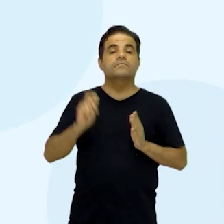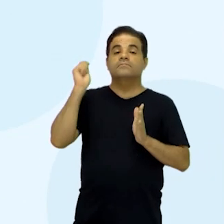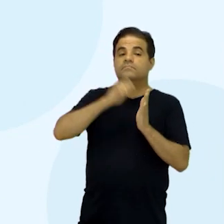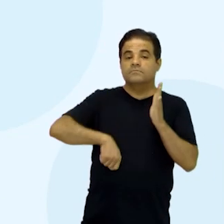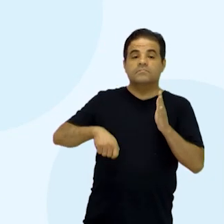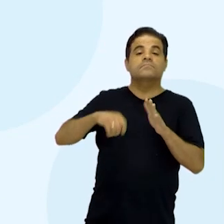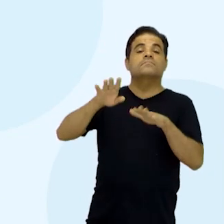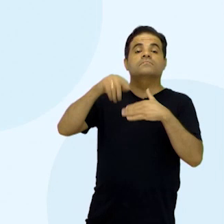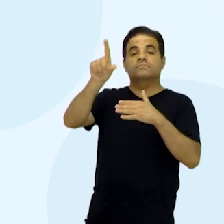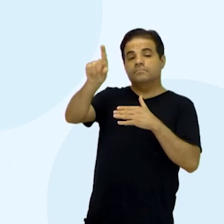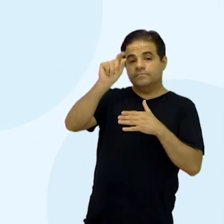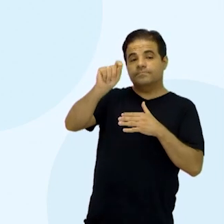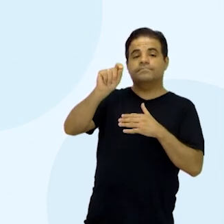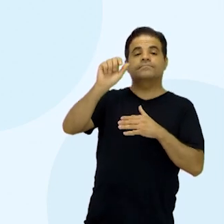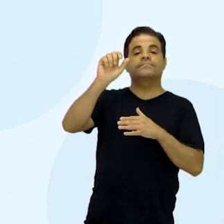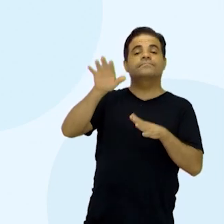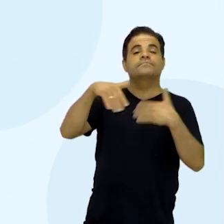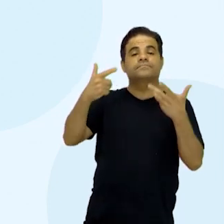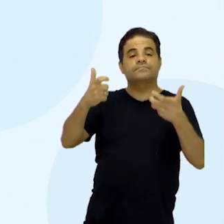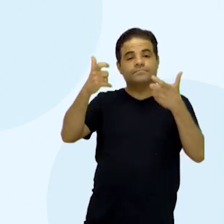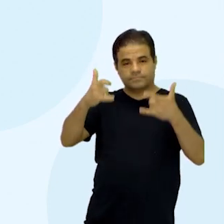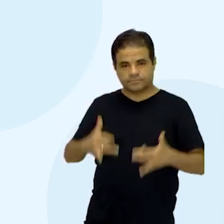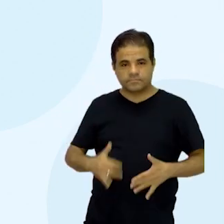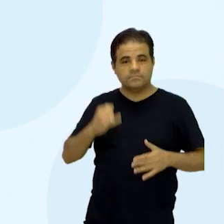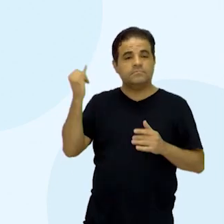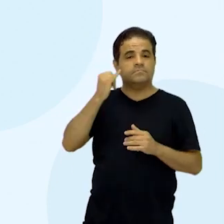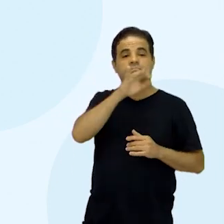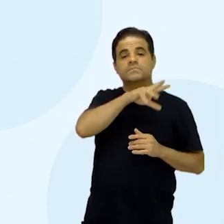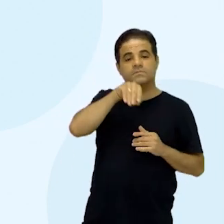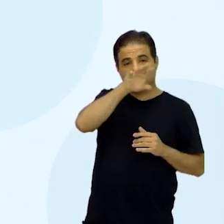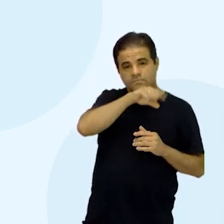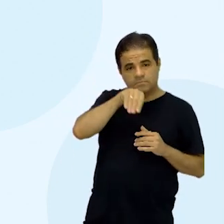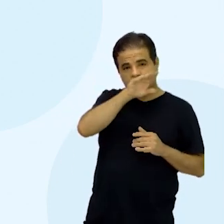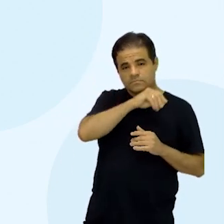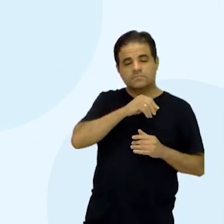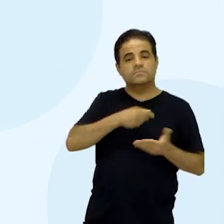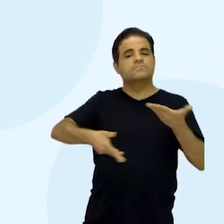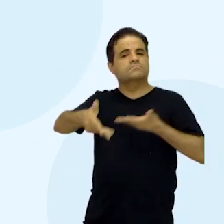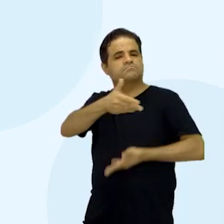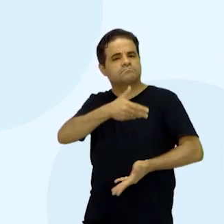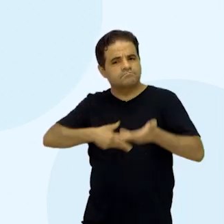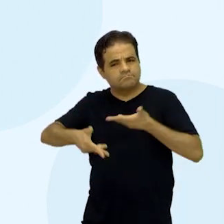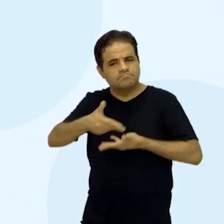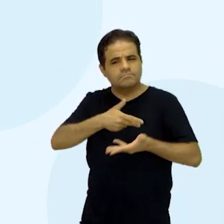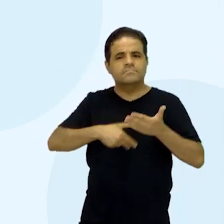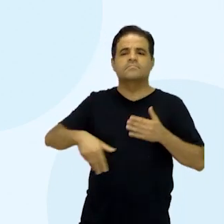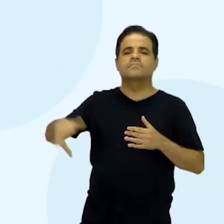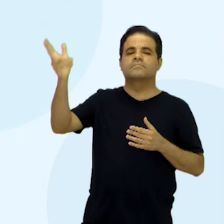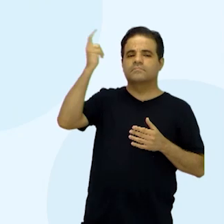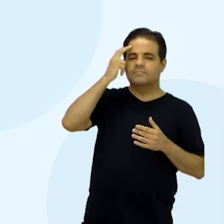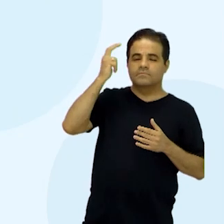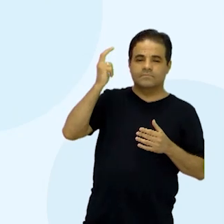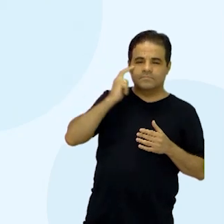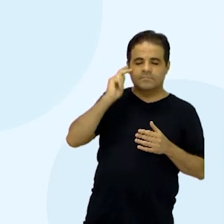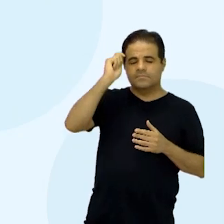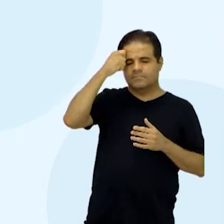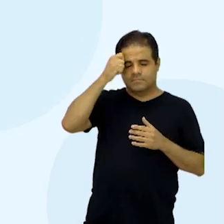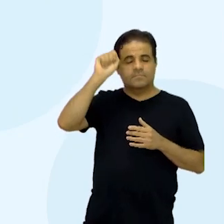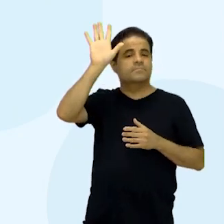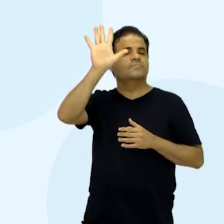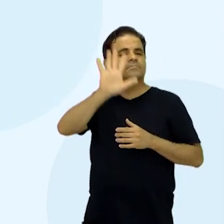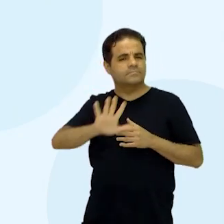Assinale a alternativa em que se reforça a importância da oralidade para o resgate da